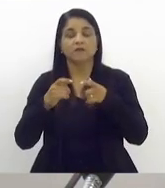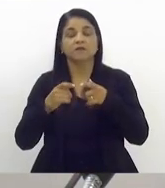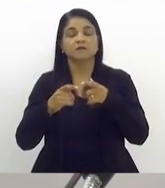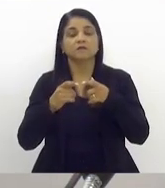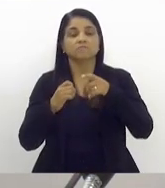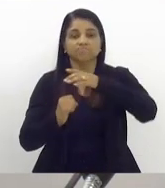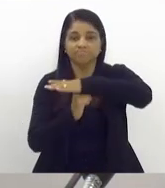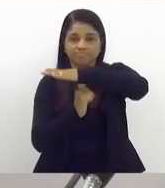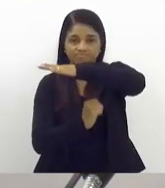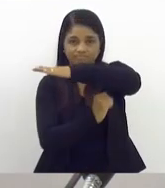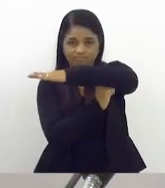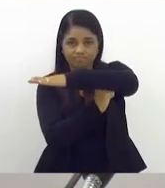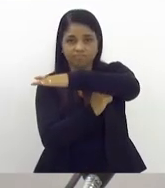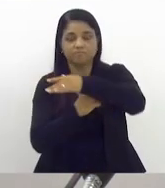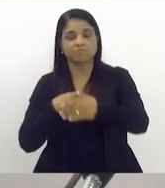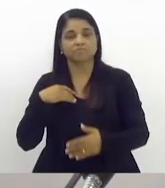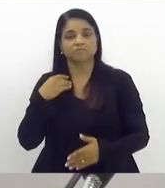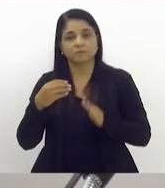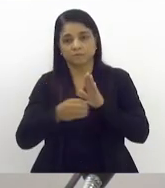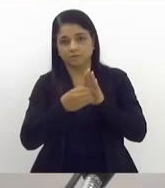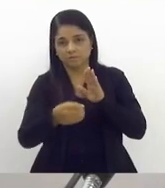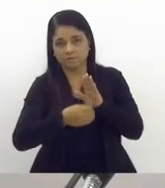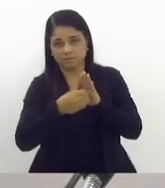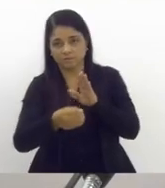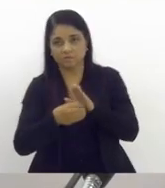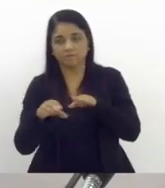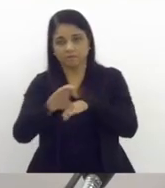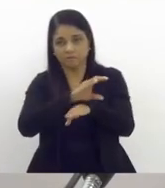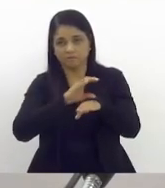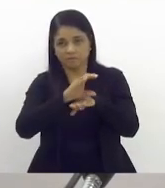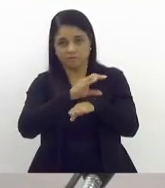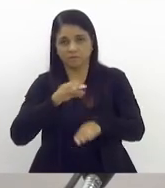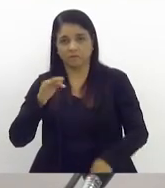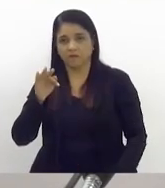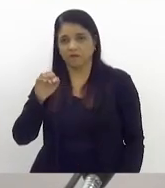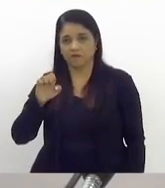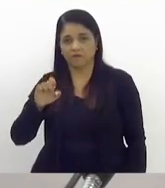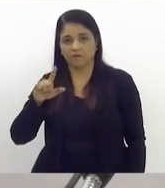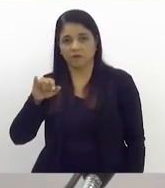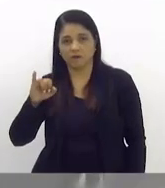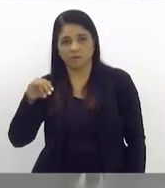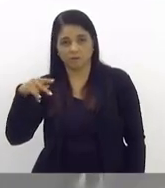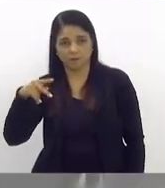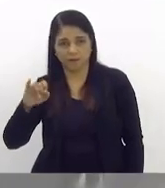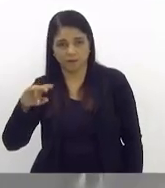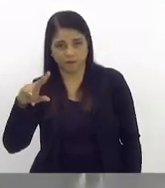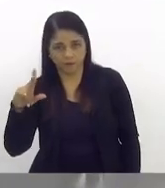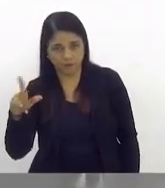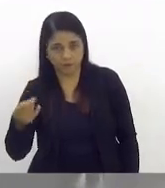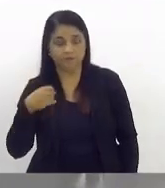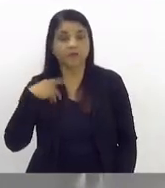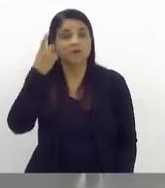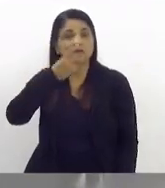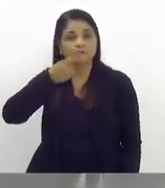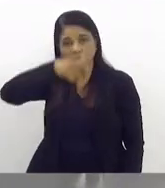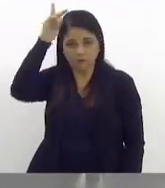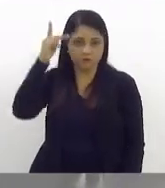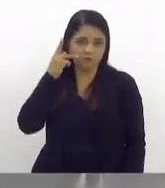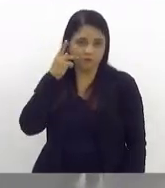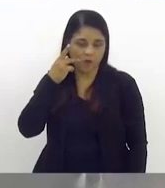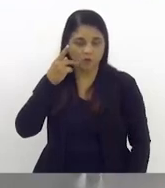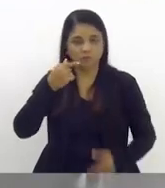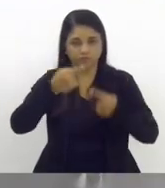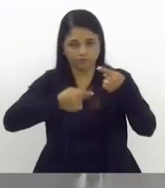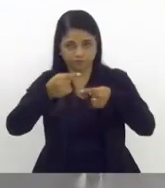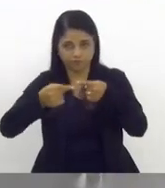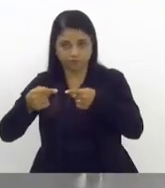O parecer do deputado Filipinho Raves é pela constitucionalidade. Em discussão. Senhor presidente. Para discutir, não, deputado Luiz Paulo. É só uma curiosidade, se